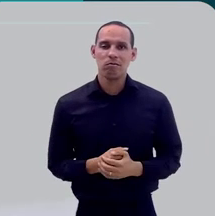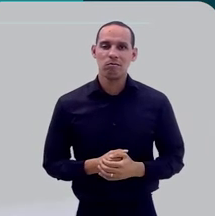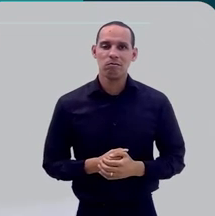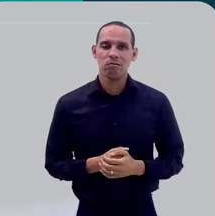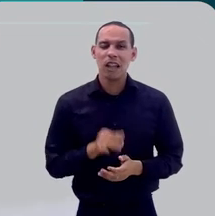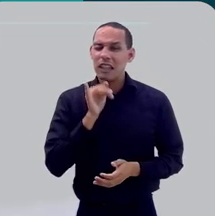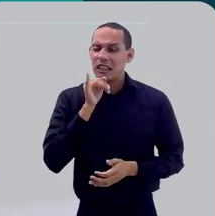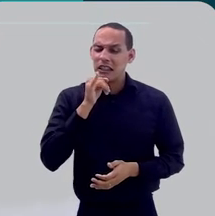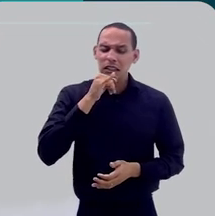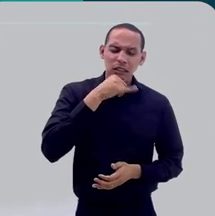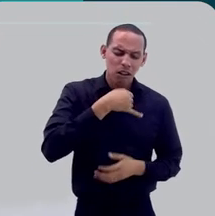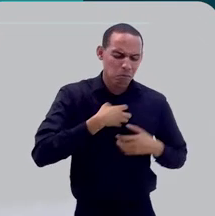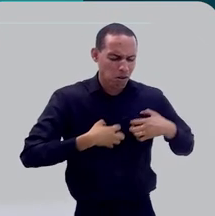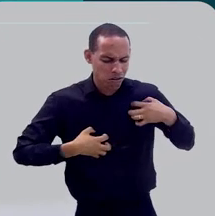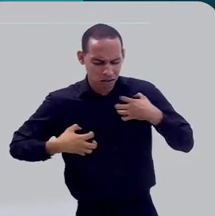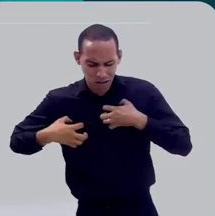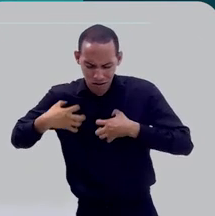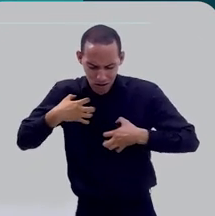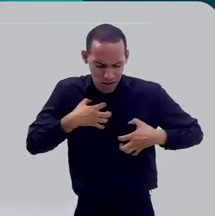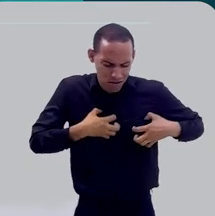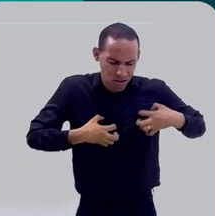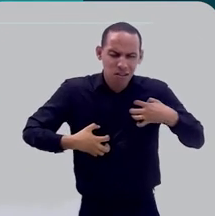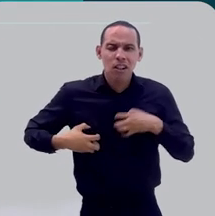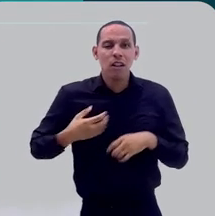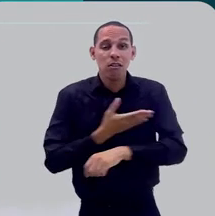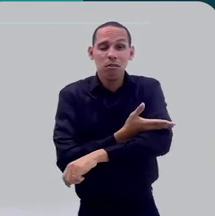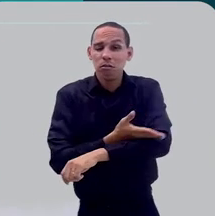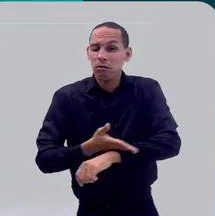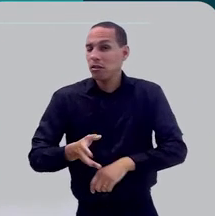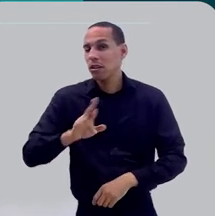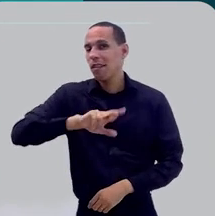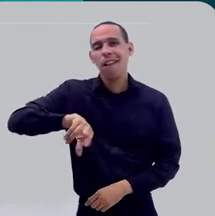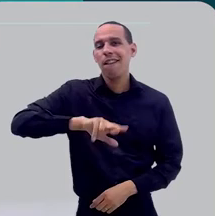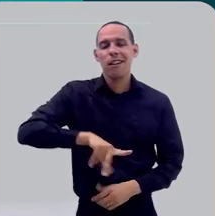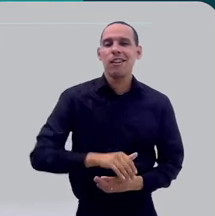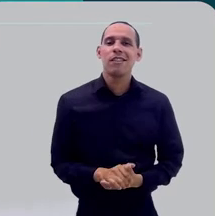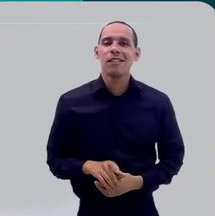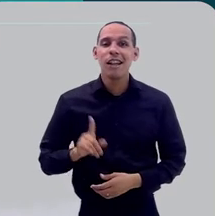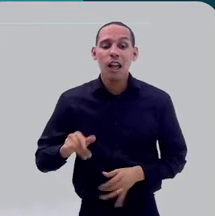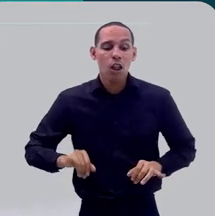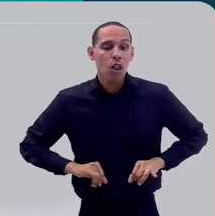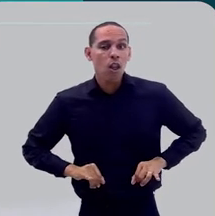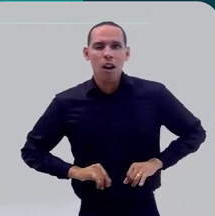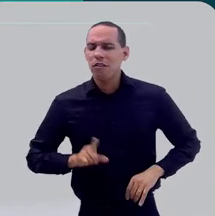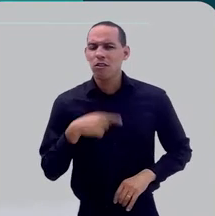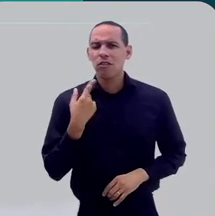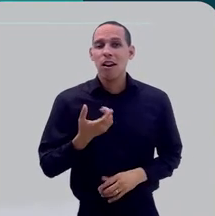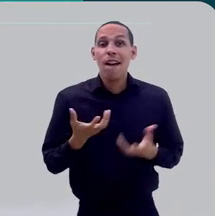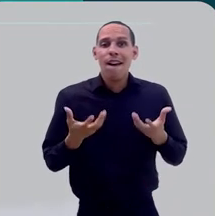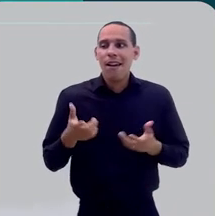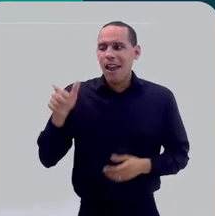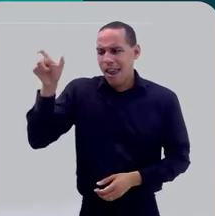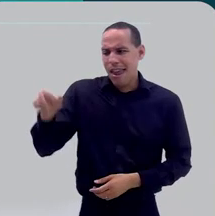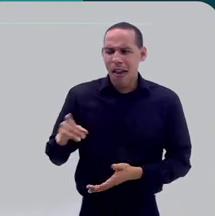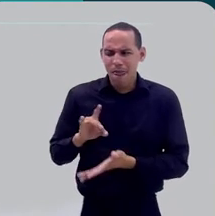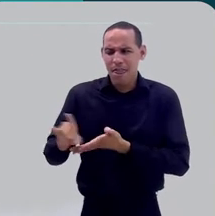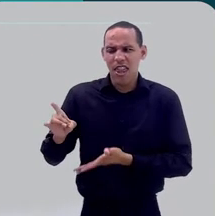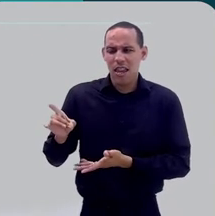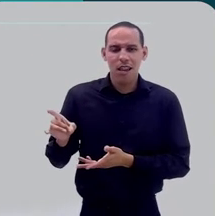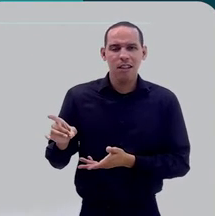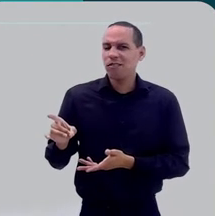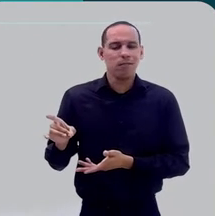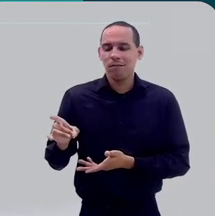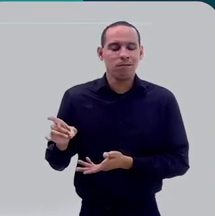Assim, a tristeza e a angústia não é uma coisa comum. É um sofrimento que a gente não deseja para o pior